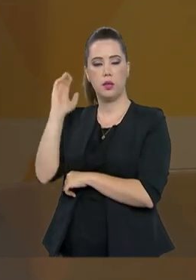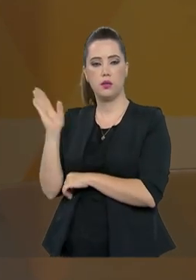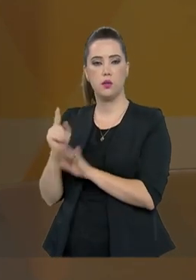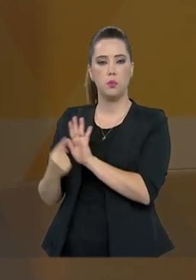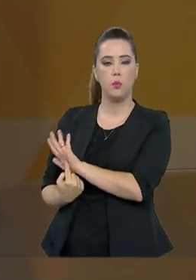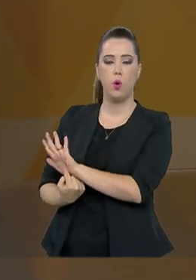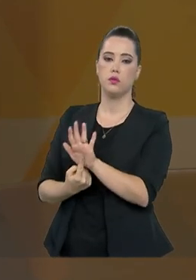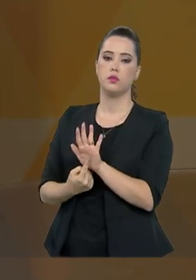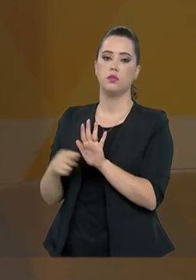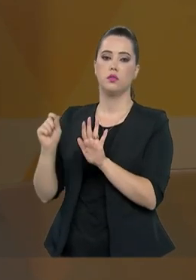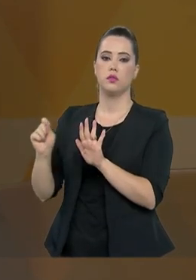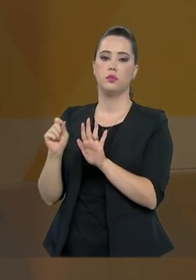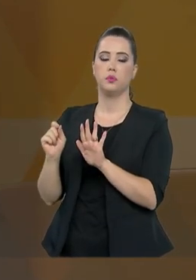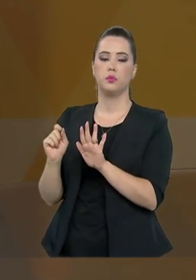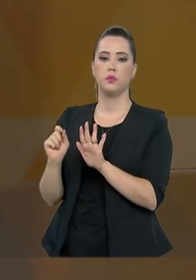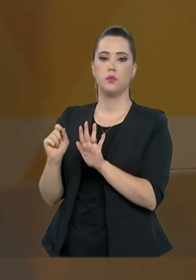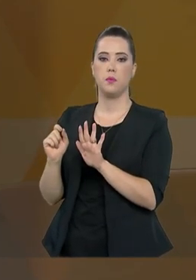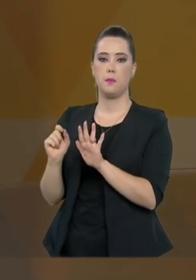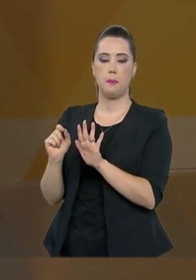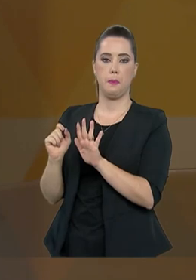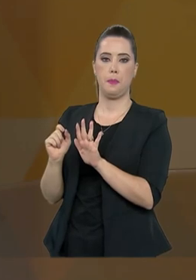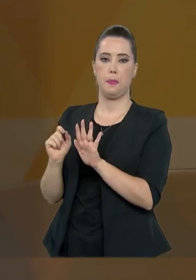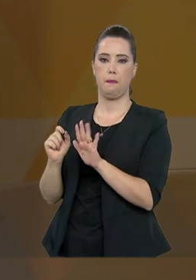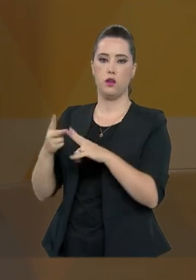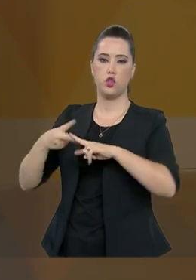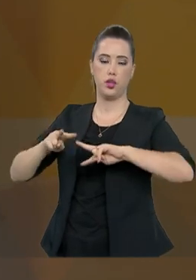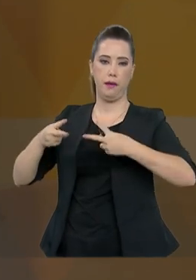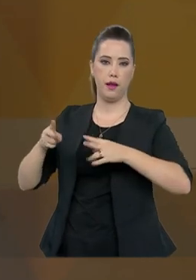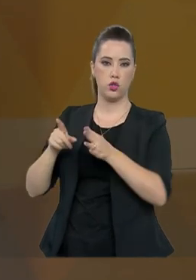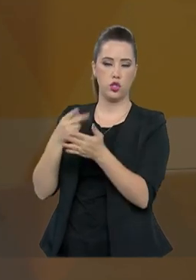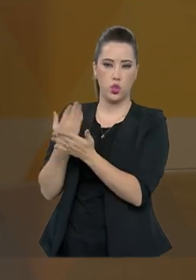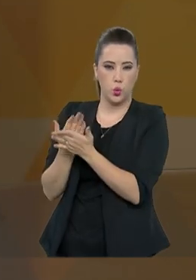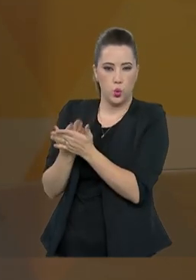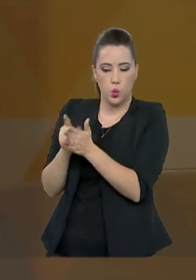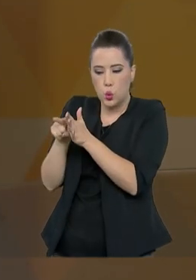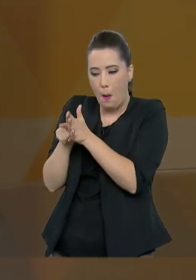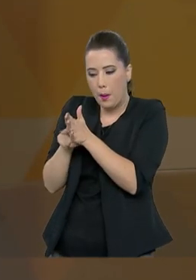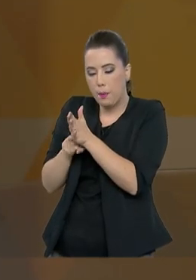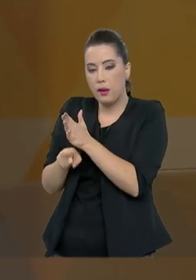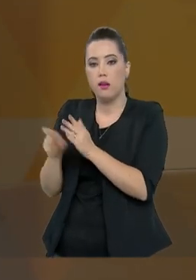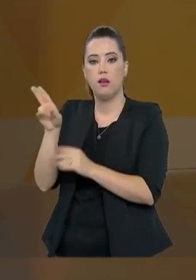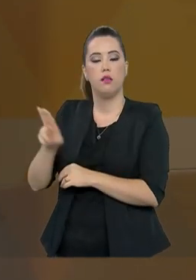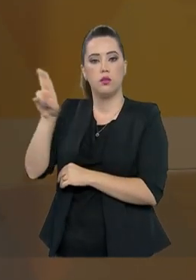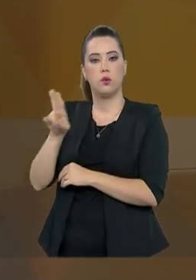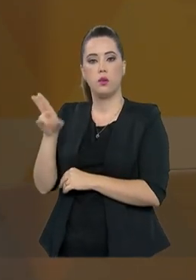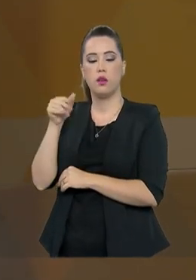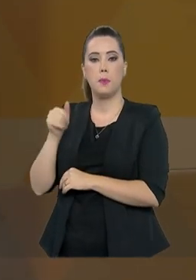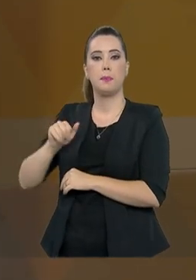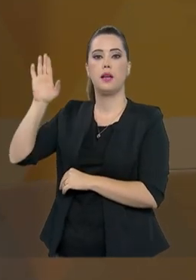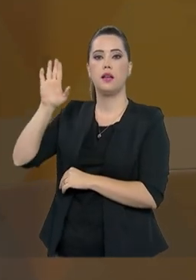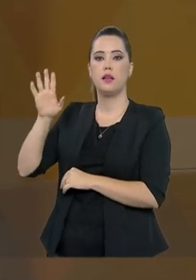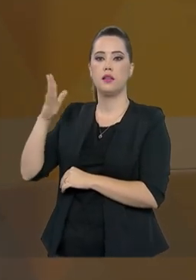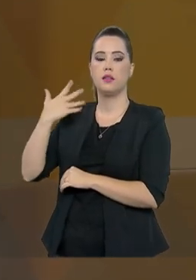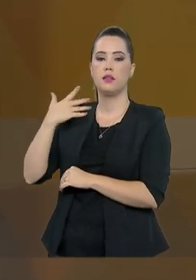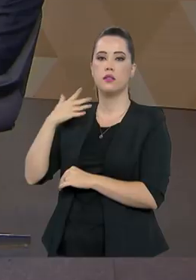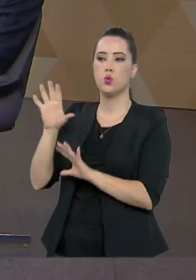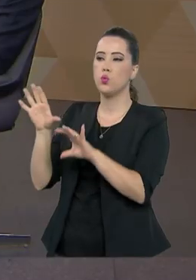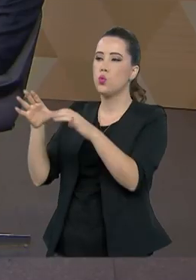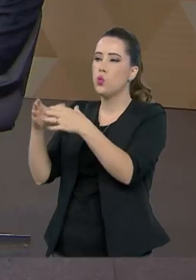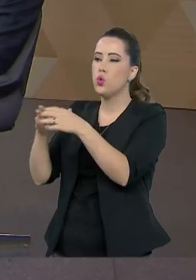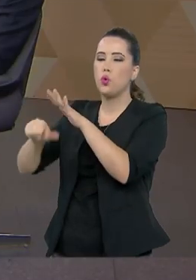aponta para a questão da genética forense ser mais utilizada em alguma investigação